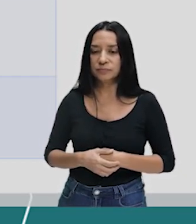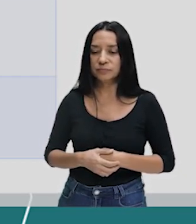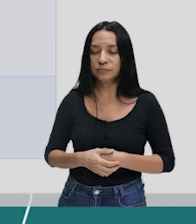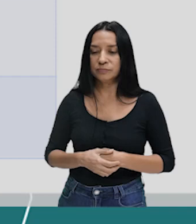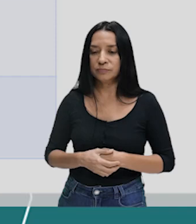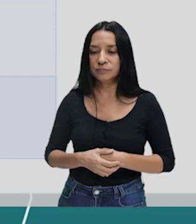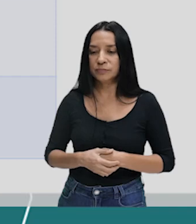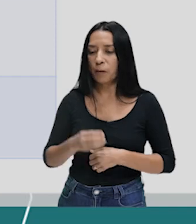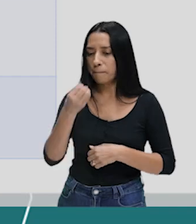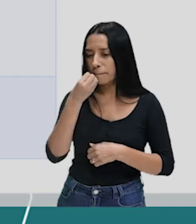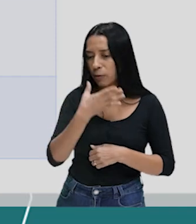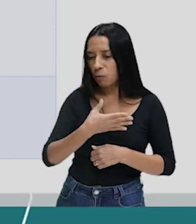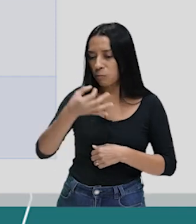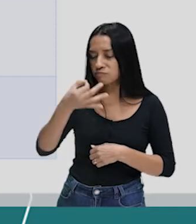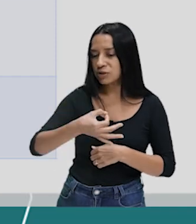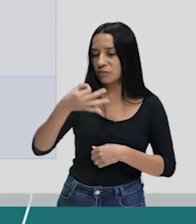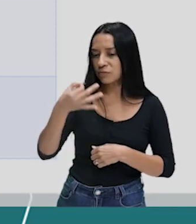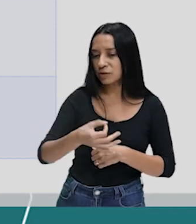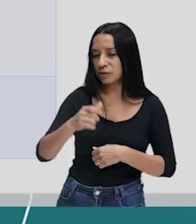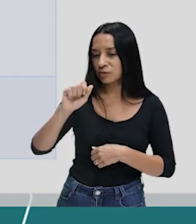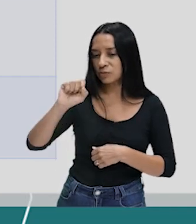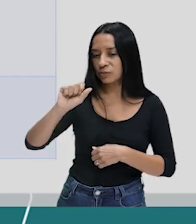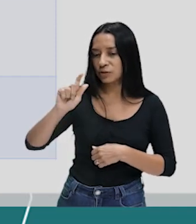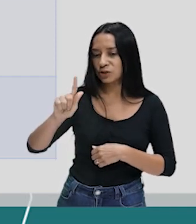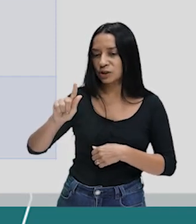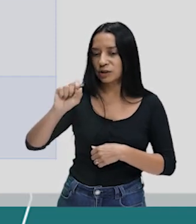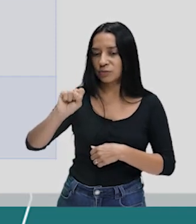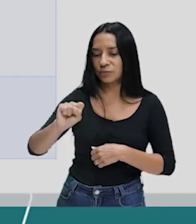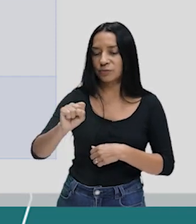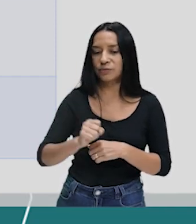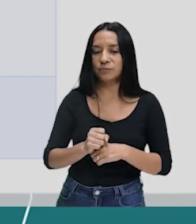é o ótimo, maravilhoso, fantástico.